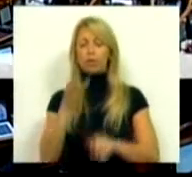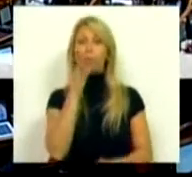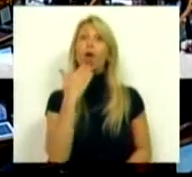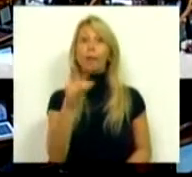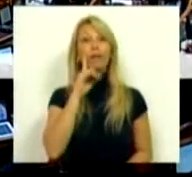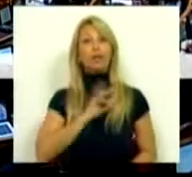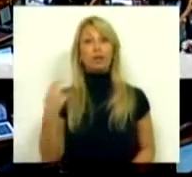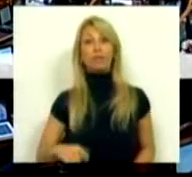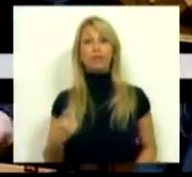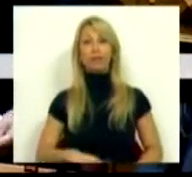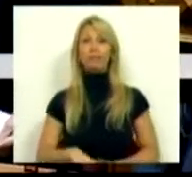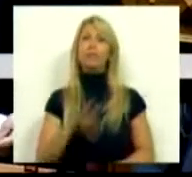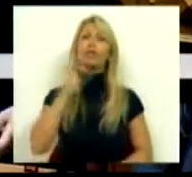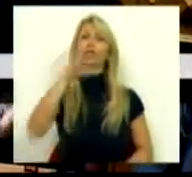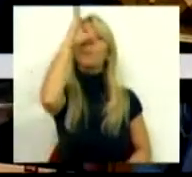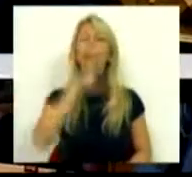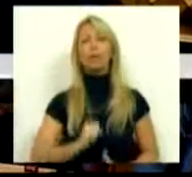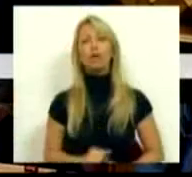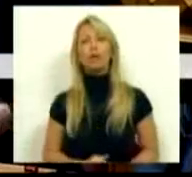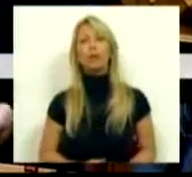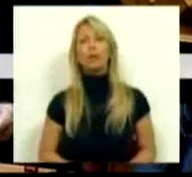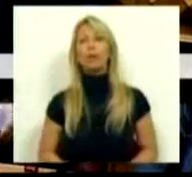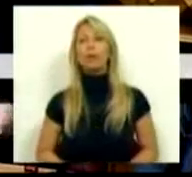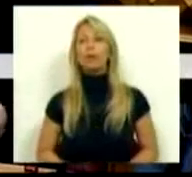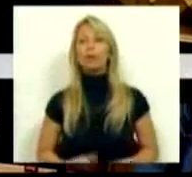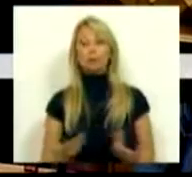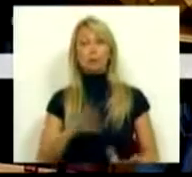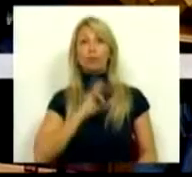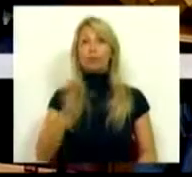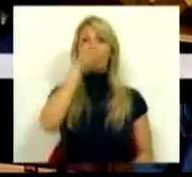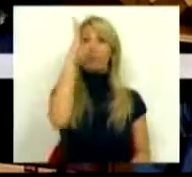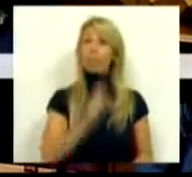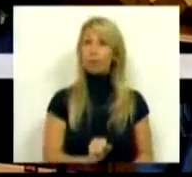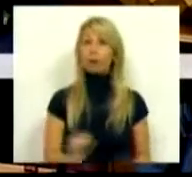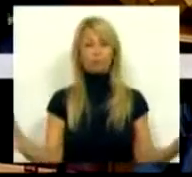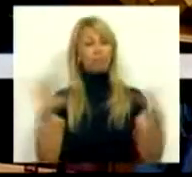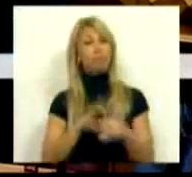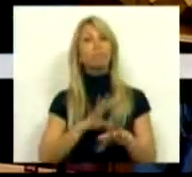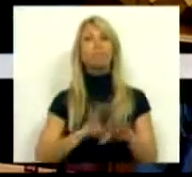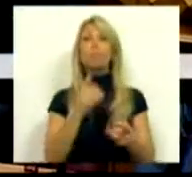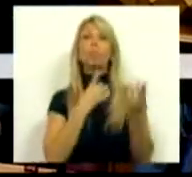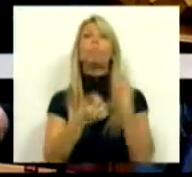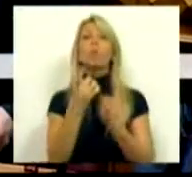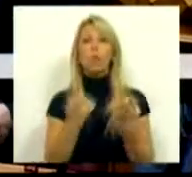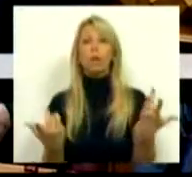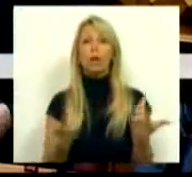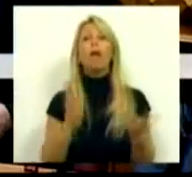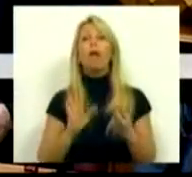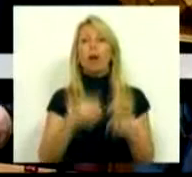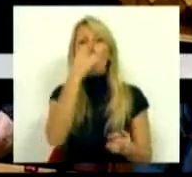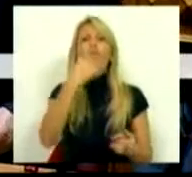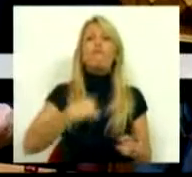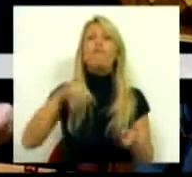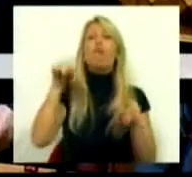Presidente. Sr. Primeiro-Ministro, o Sr. Primeiro-Ministro, relativamente à pergunta o que é que falhou na sua